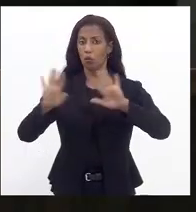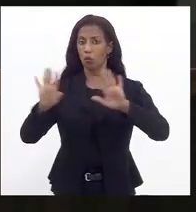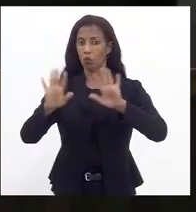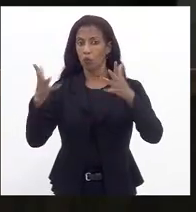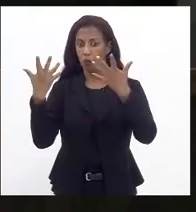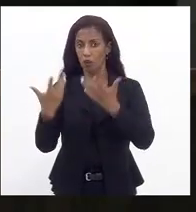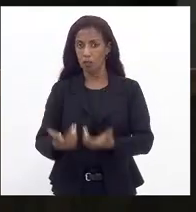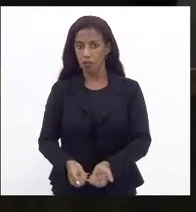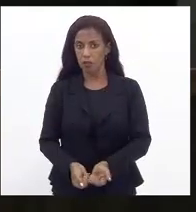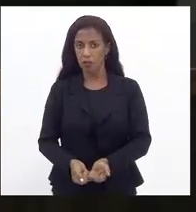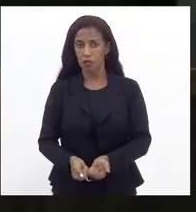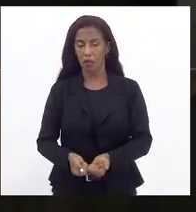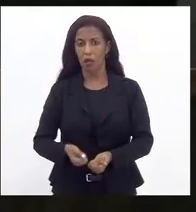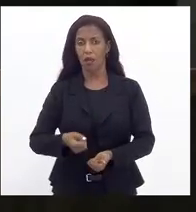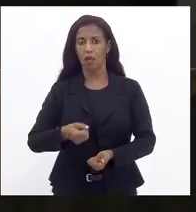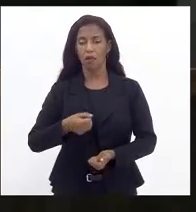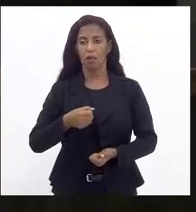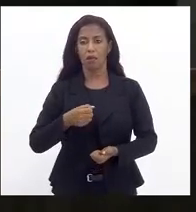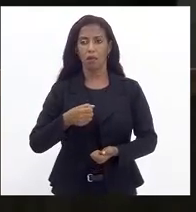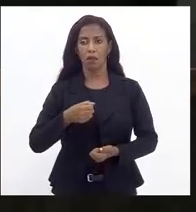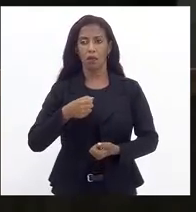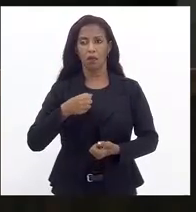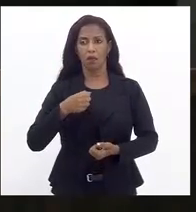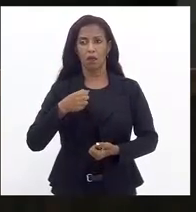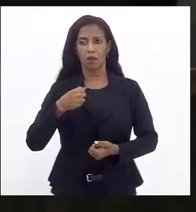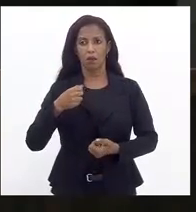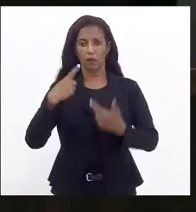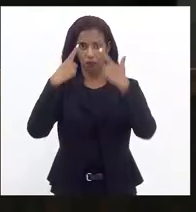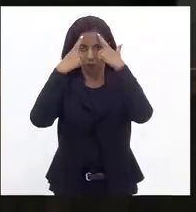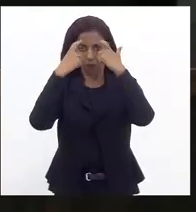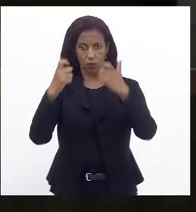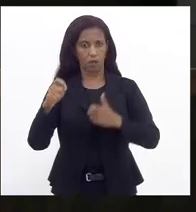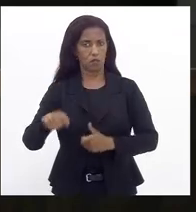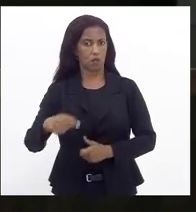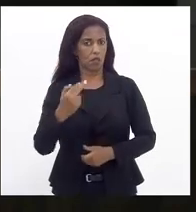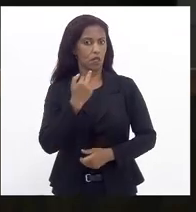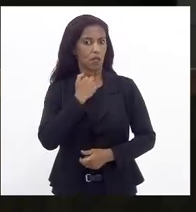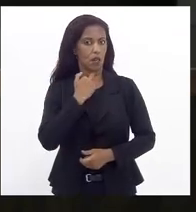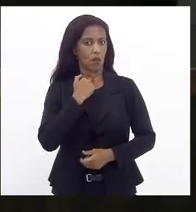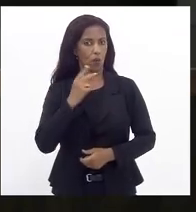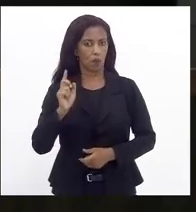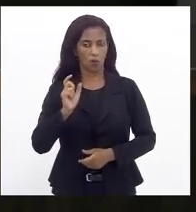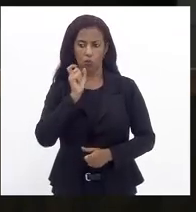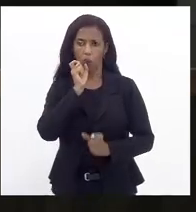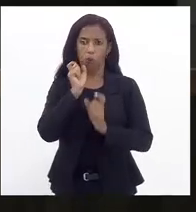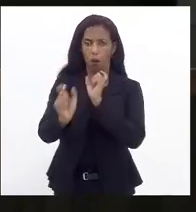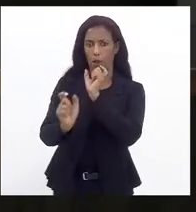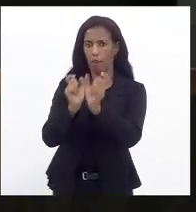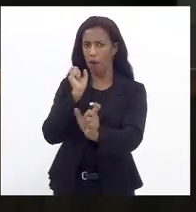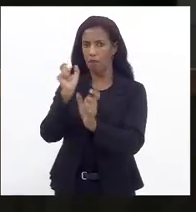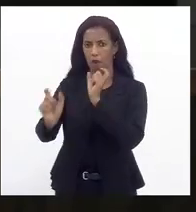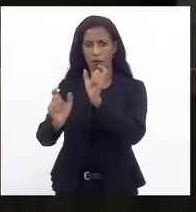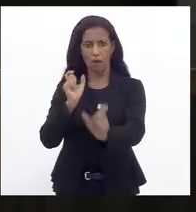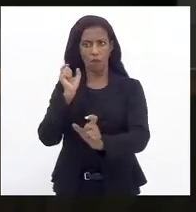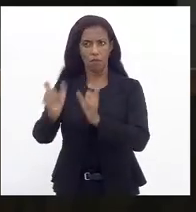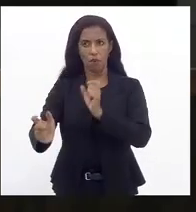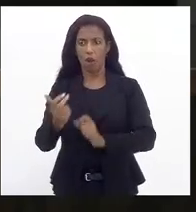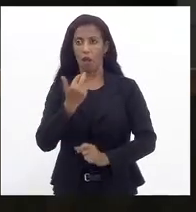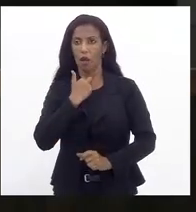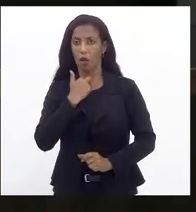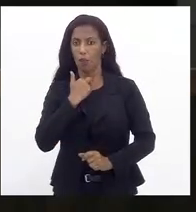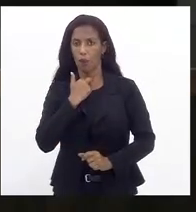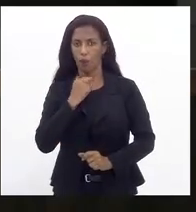admitir agressão aqui não vou admitir agressão nenhum parlamentar dessa casa